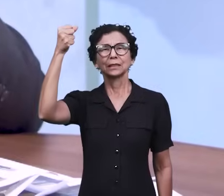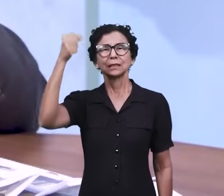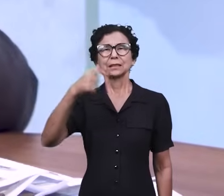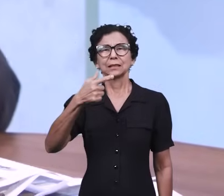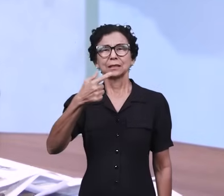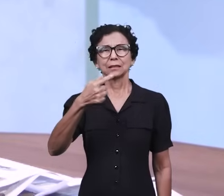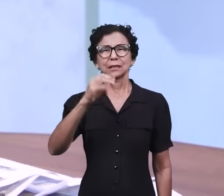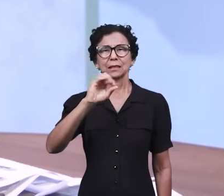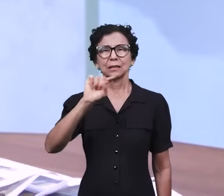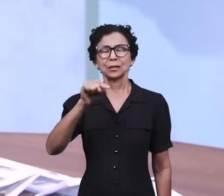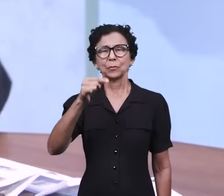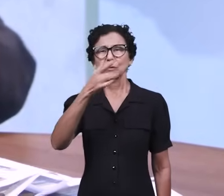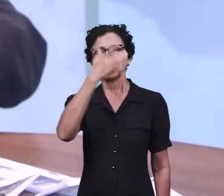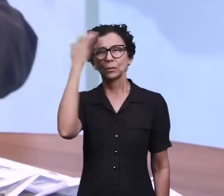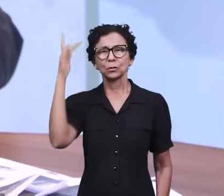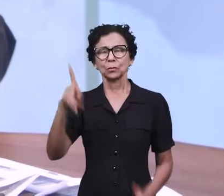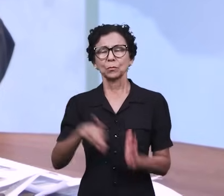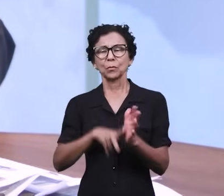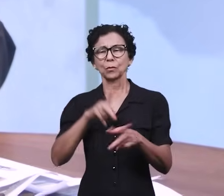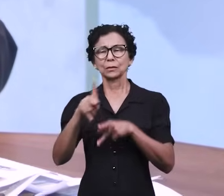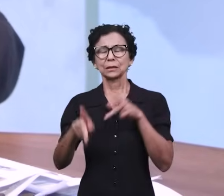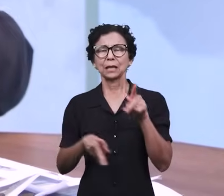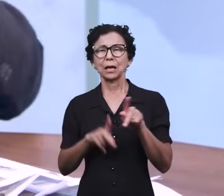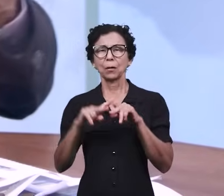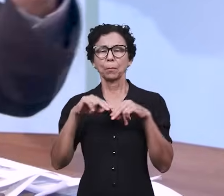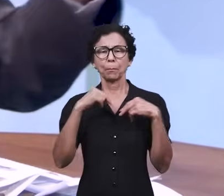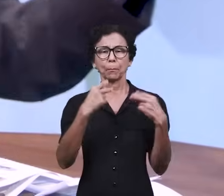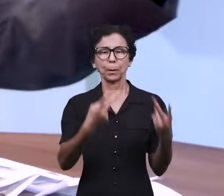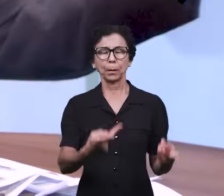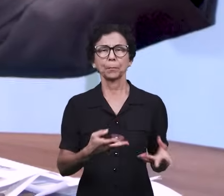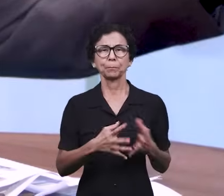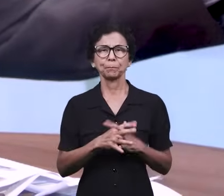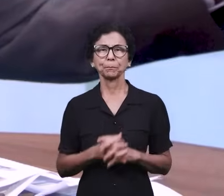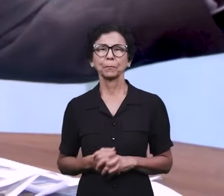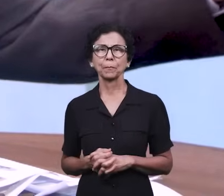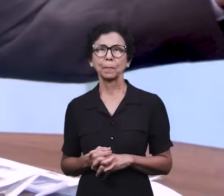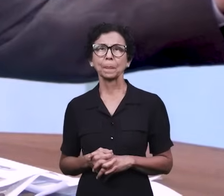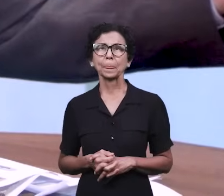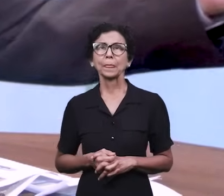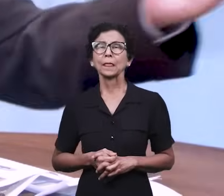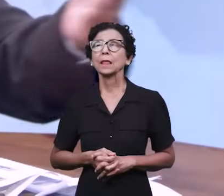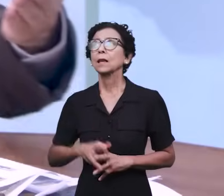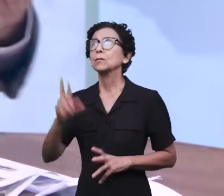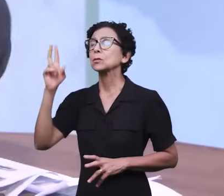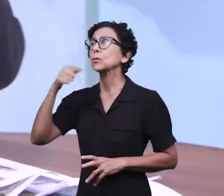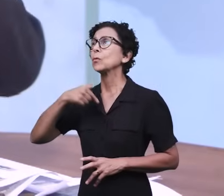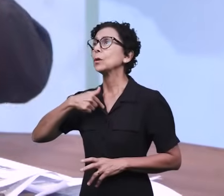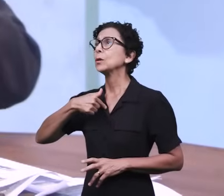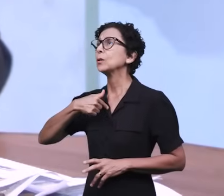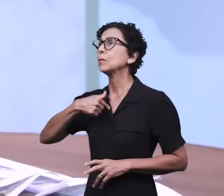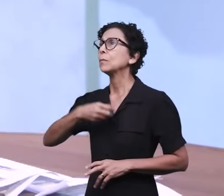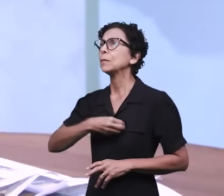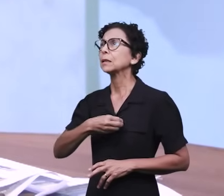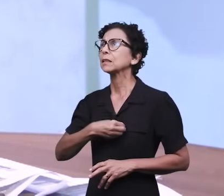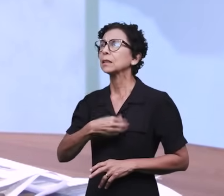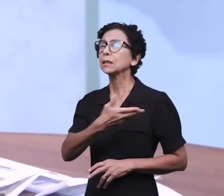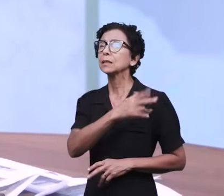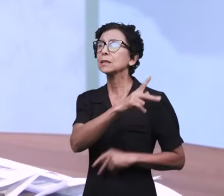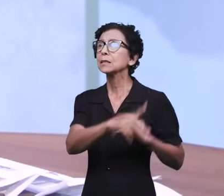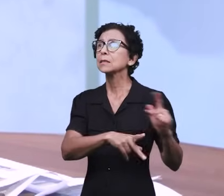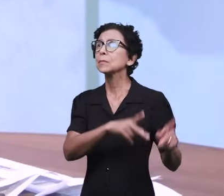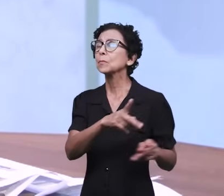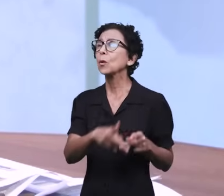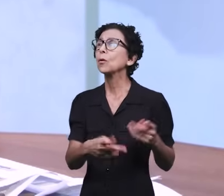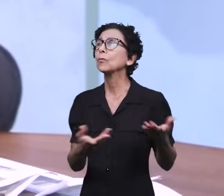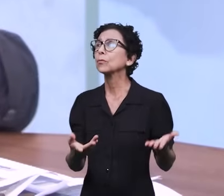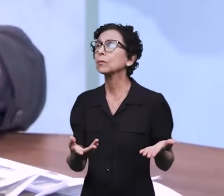clamou ao Senhor e disse assim, Senhor, fui eu que pequei. O que é que essas ovelhas têm a ver com isso? Venha a tua mão sobre mim e sobre minha